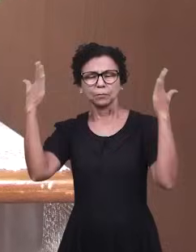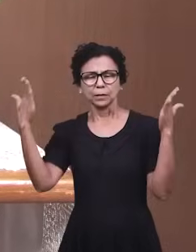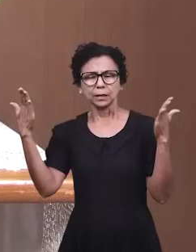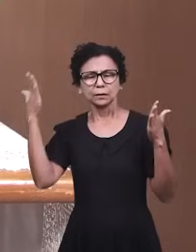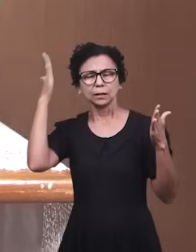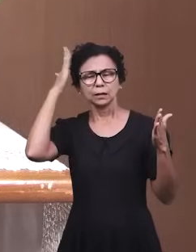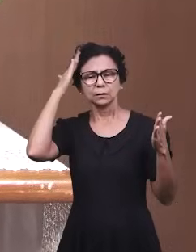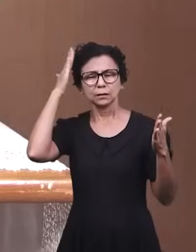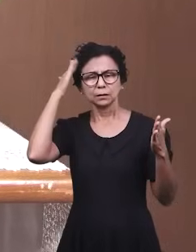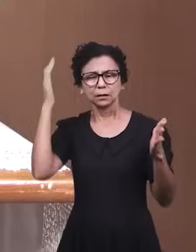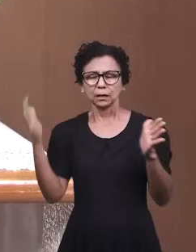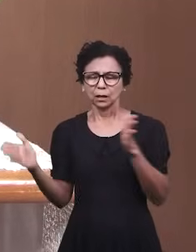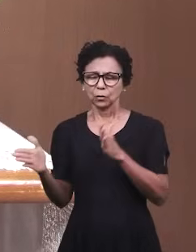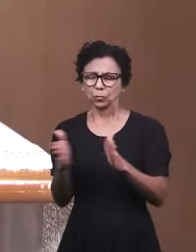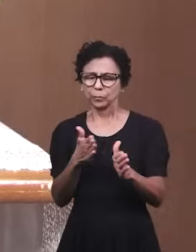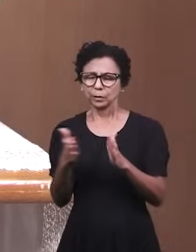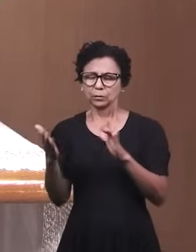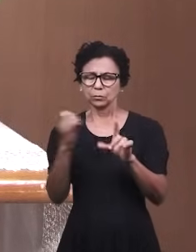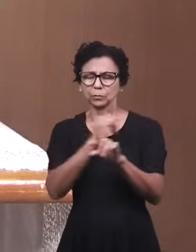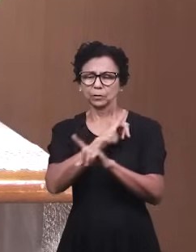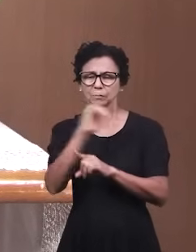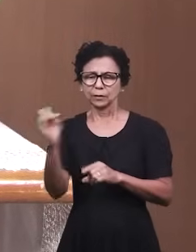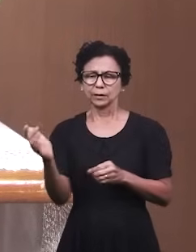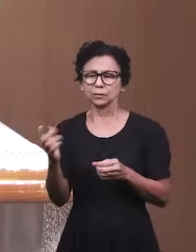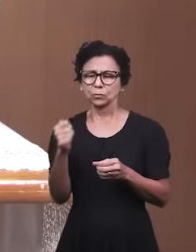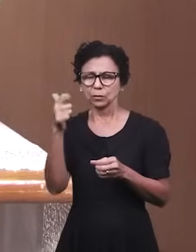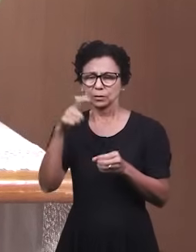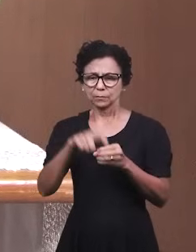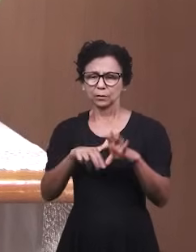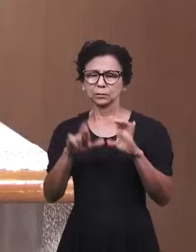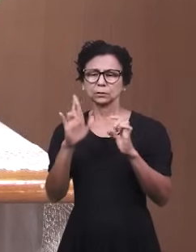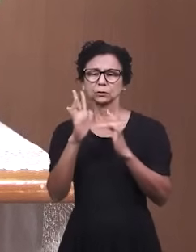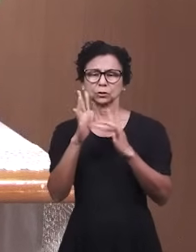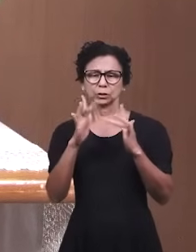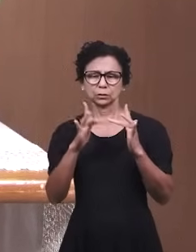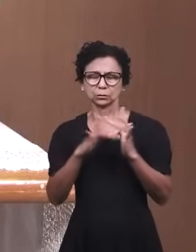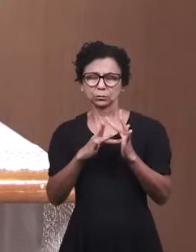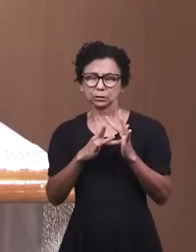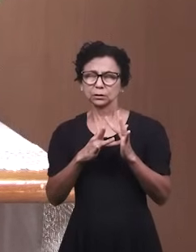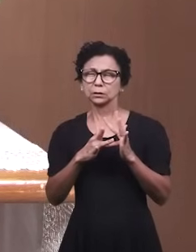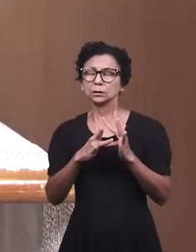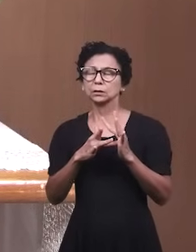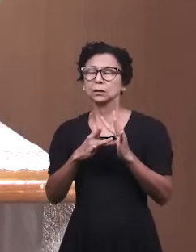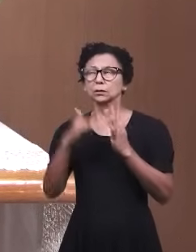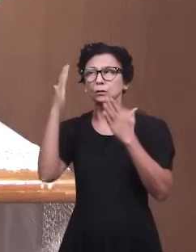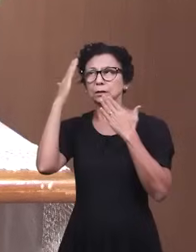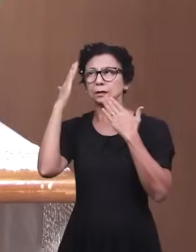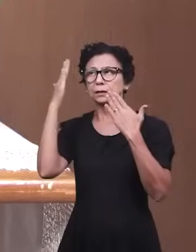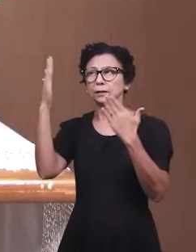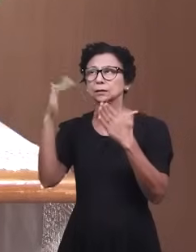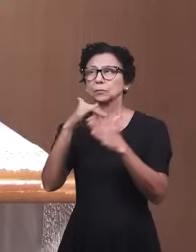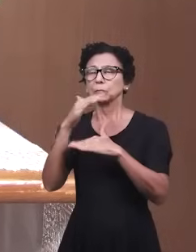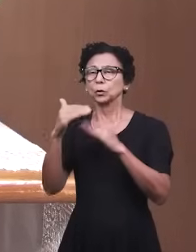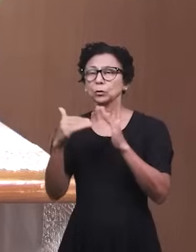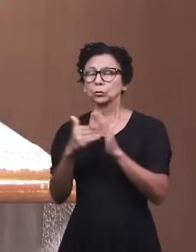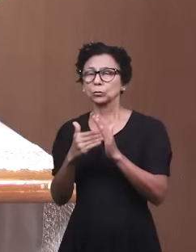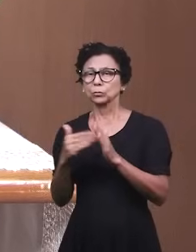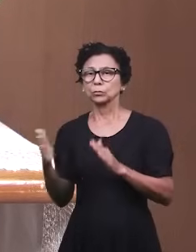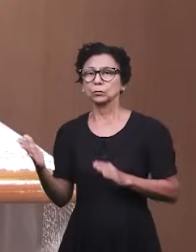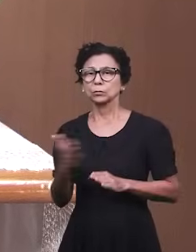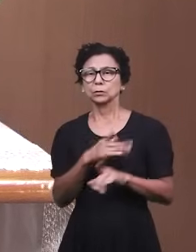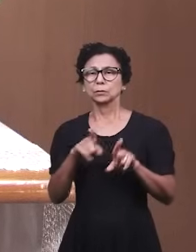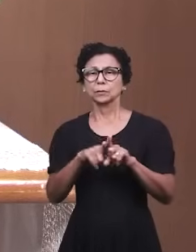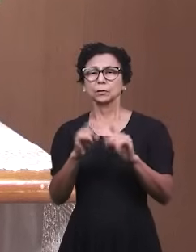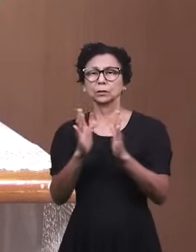que vivemos e da volta do Senhor. Recebe, Senhor, nossa gratidão. Em teu nome dizemos, a graça do